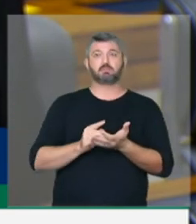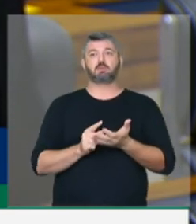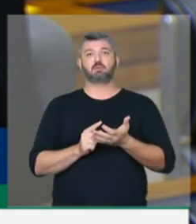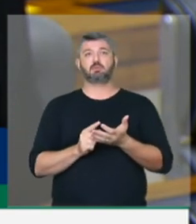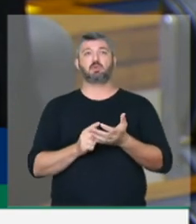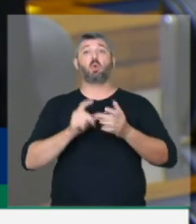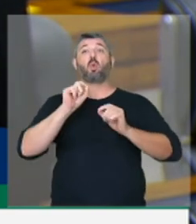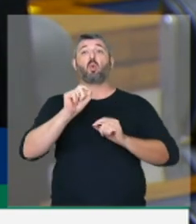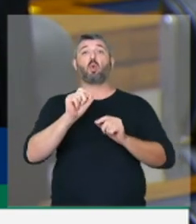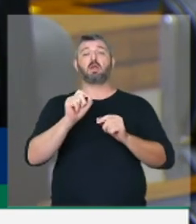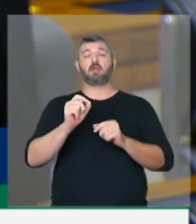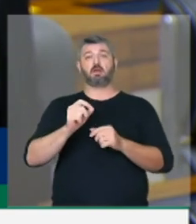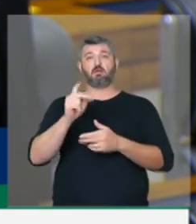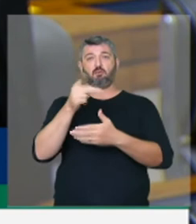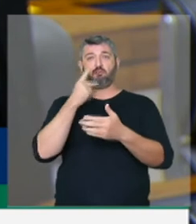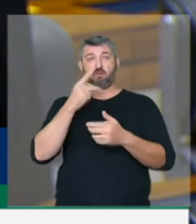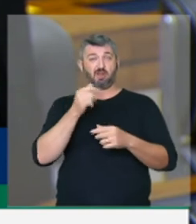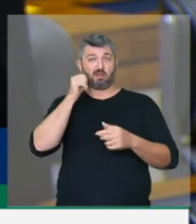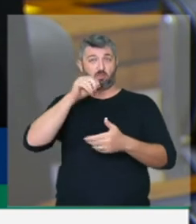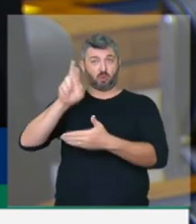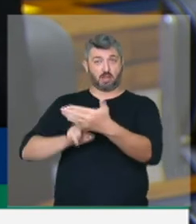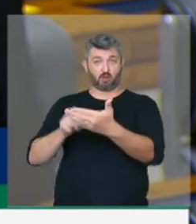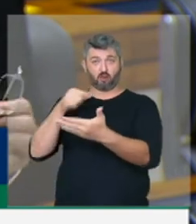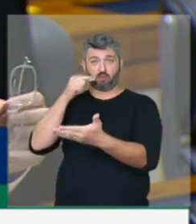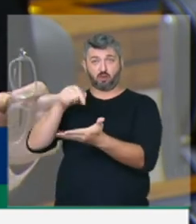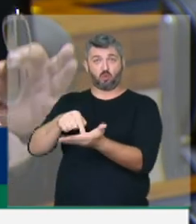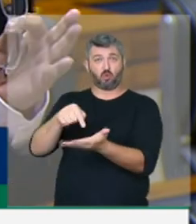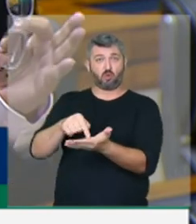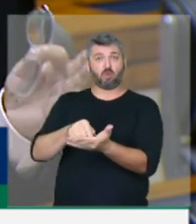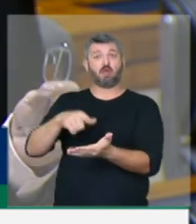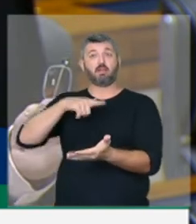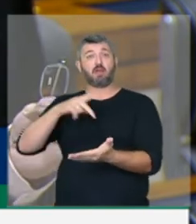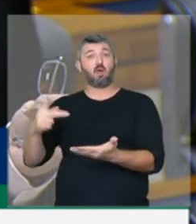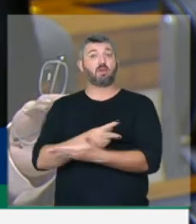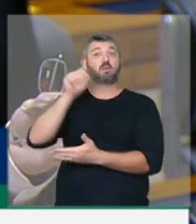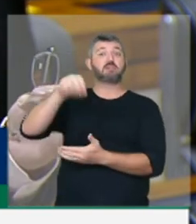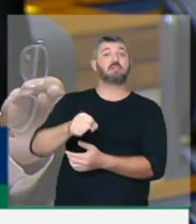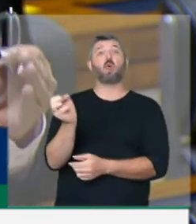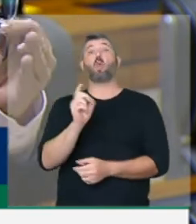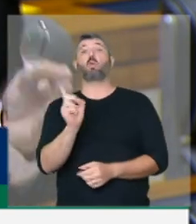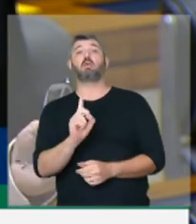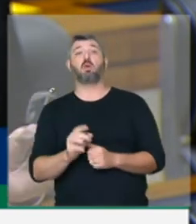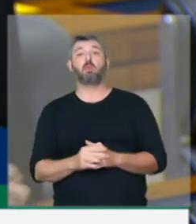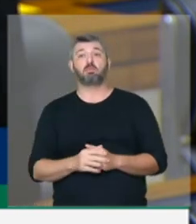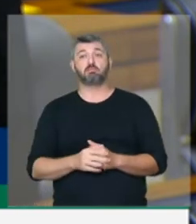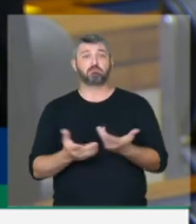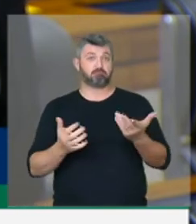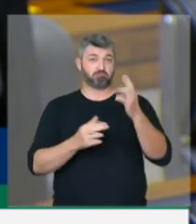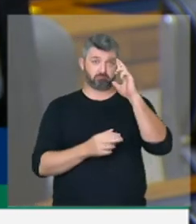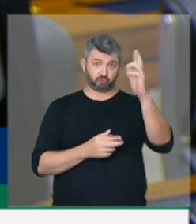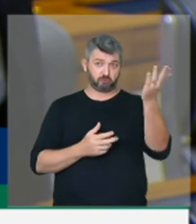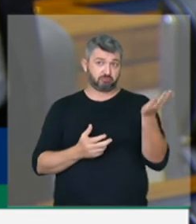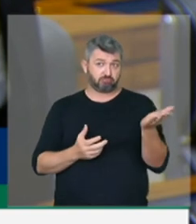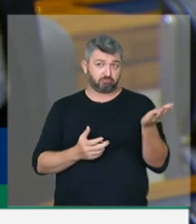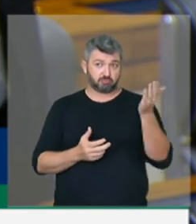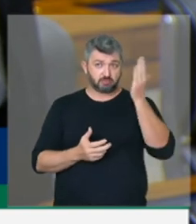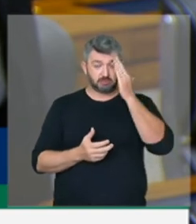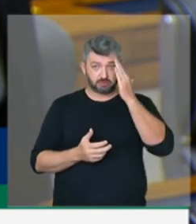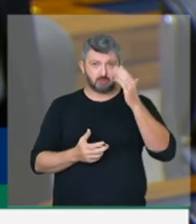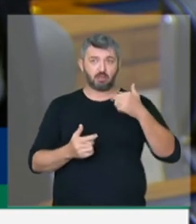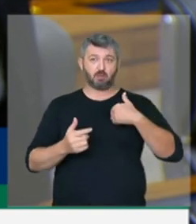coisas que foram imputadas a ele pela relatora efetivamente aconteceram ou não. Então, Vossa Excelência sabe que eu tenho